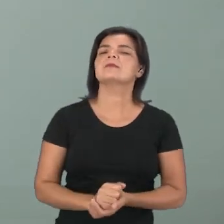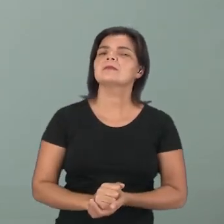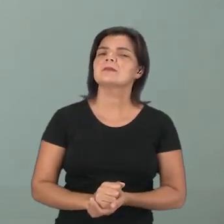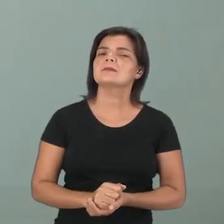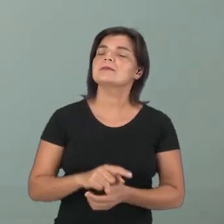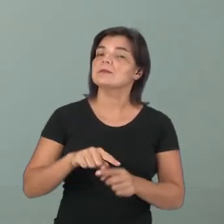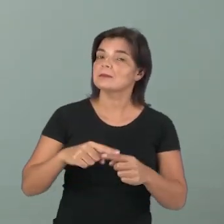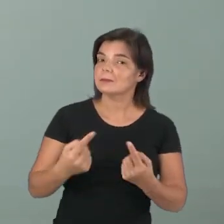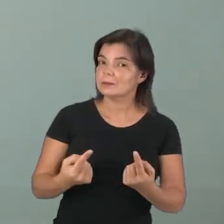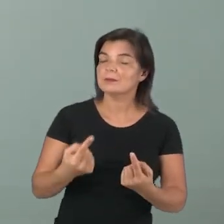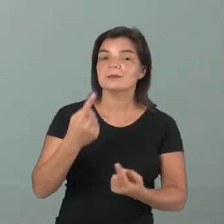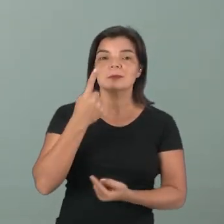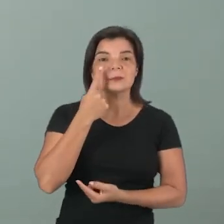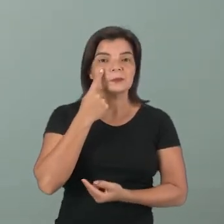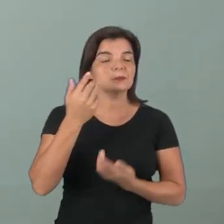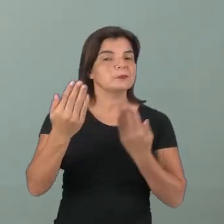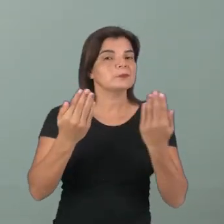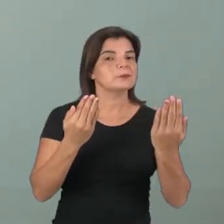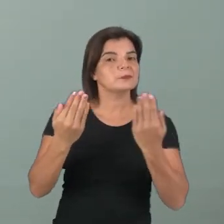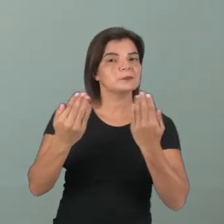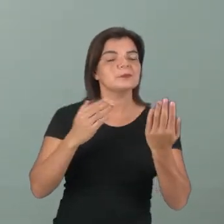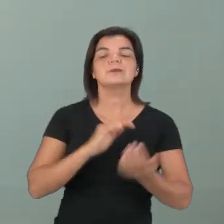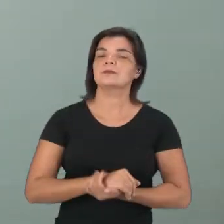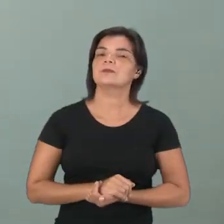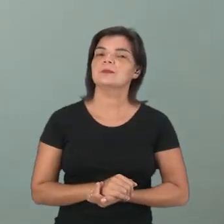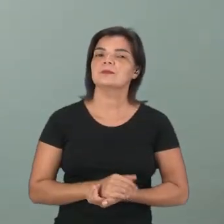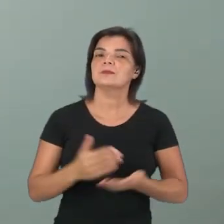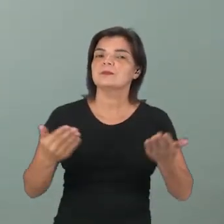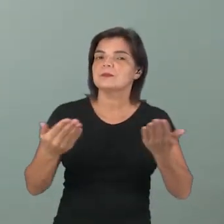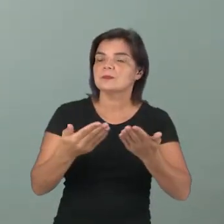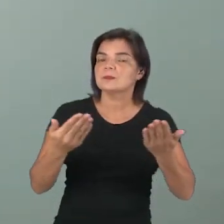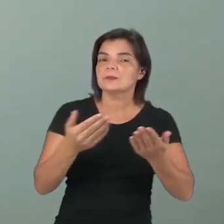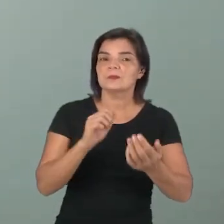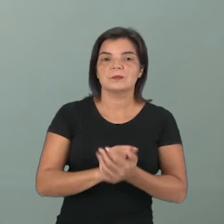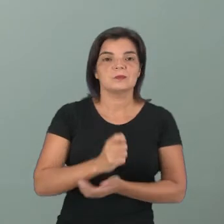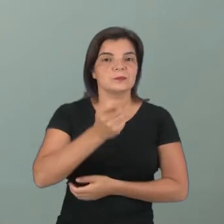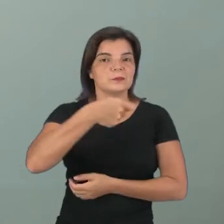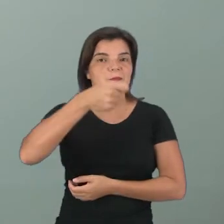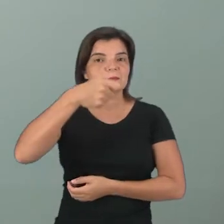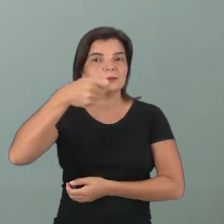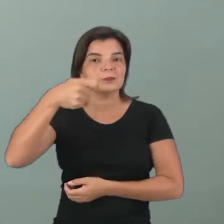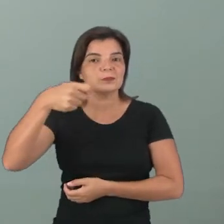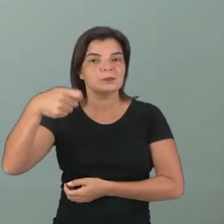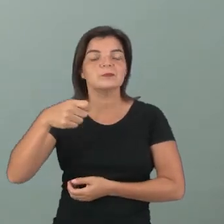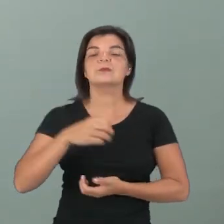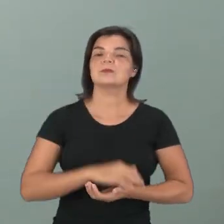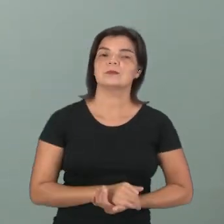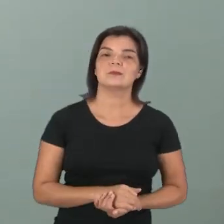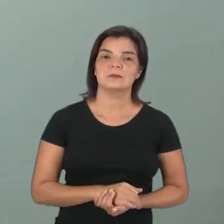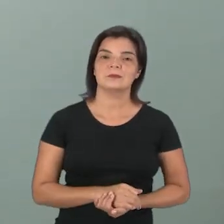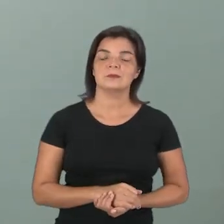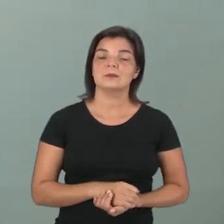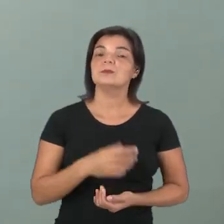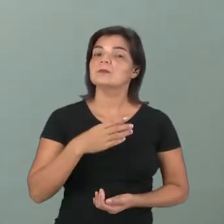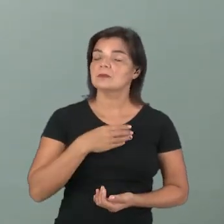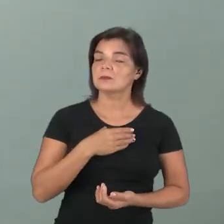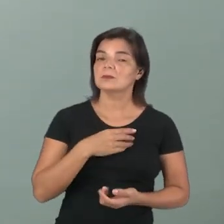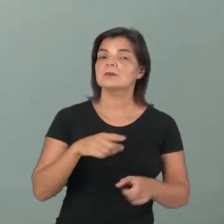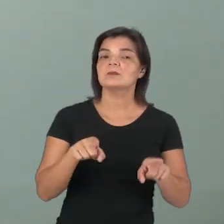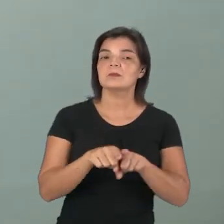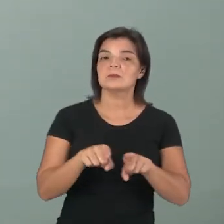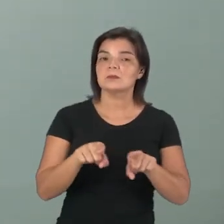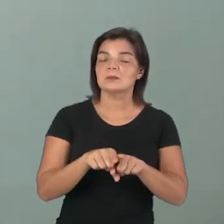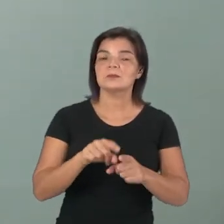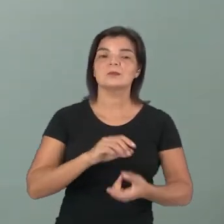Mas vamos continuar comparando. Agora eu vou pegar o pincel e vou